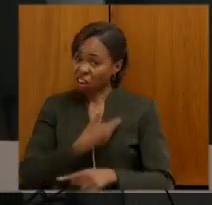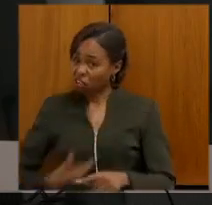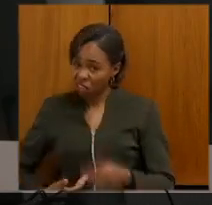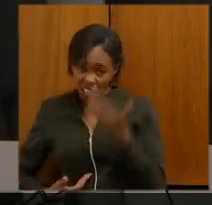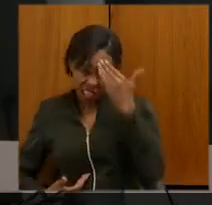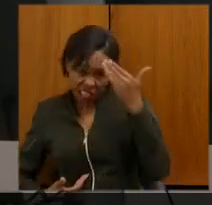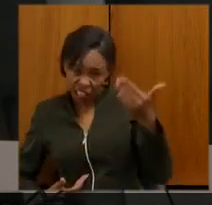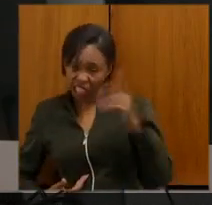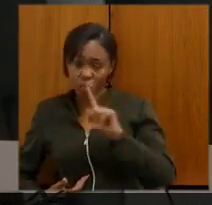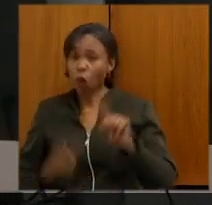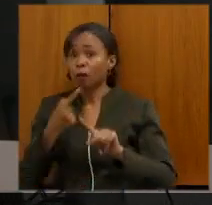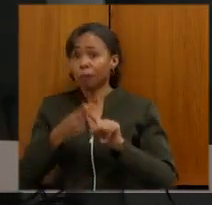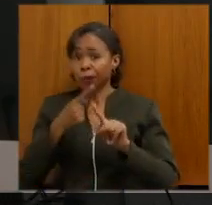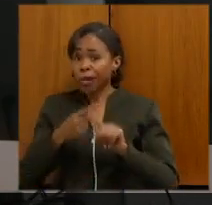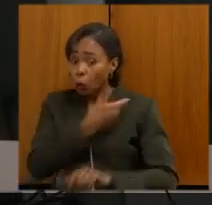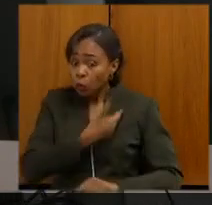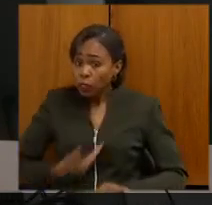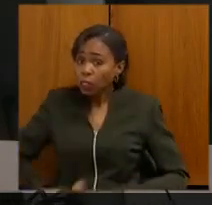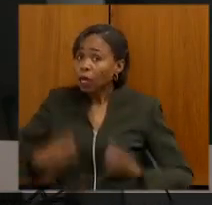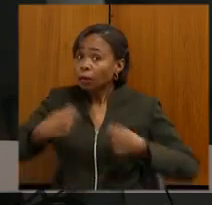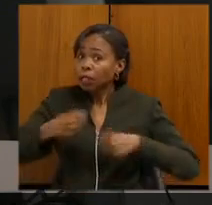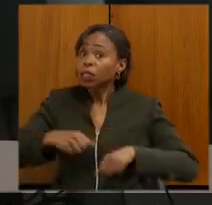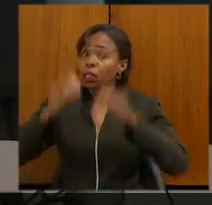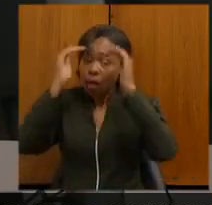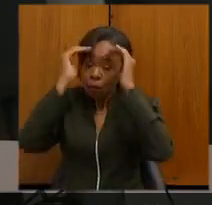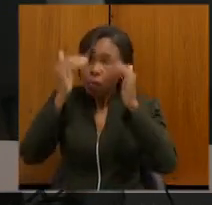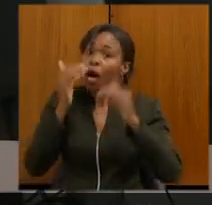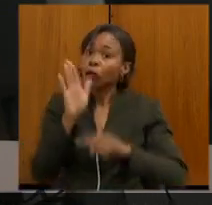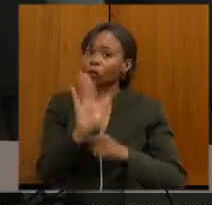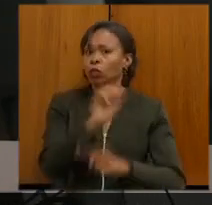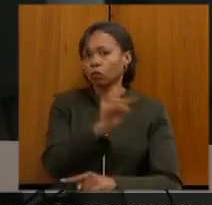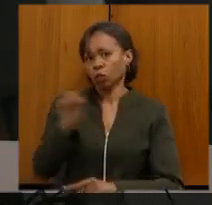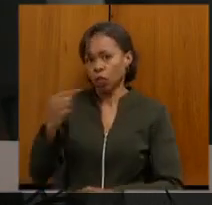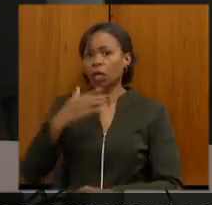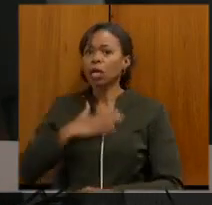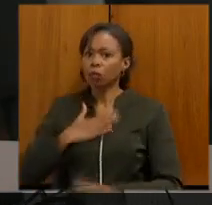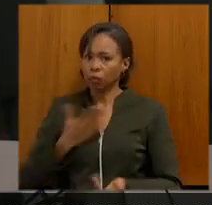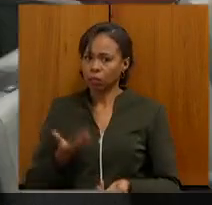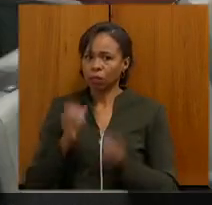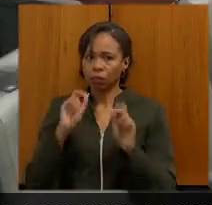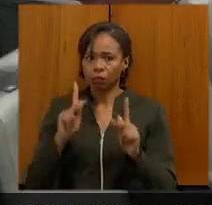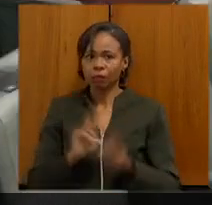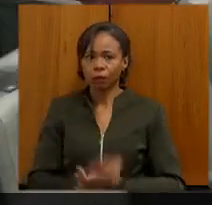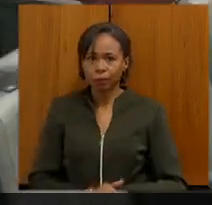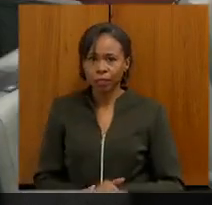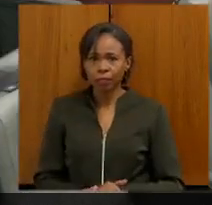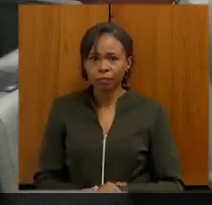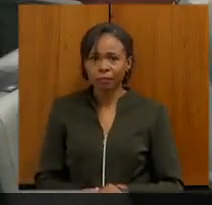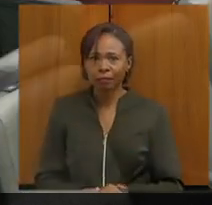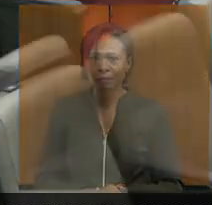agradecer que o Estado tem aqui atender E você tá então é isso aí obrigada